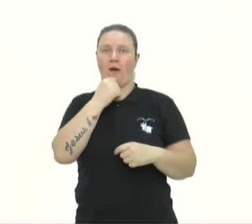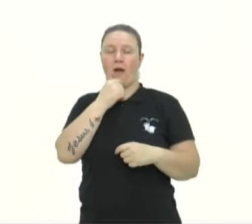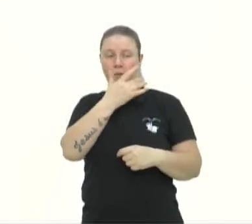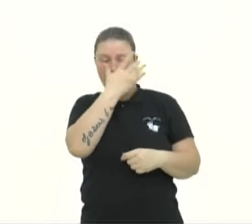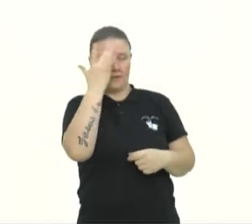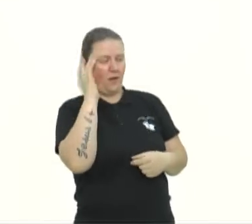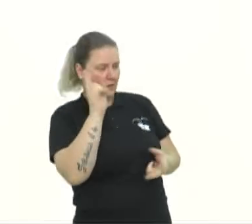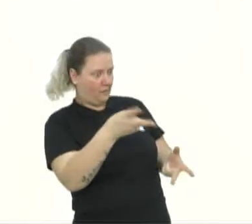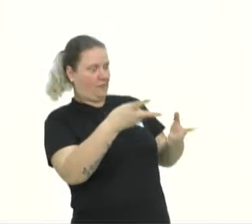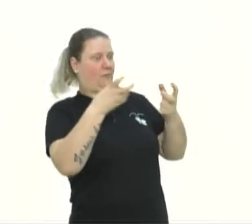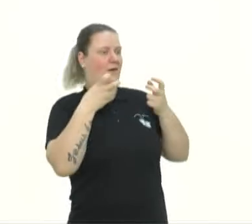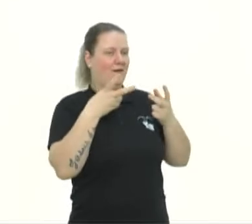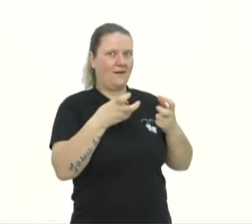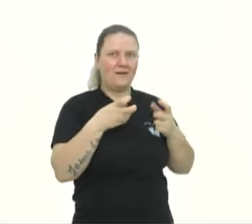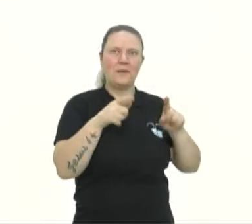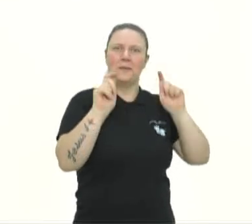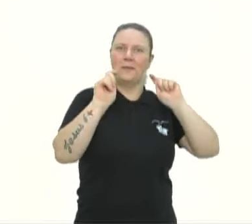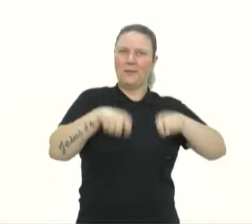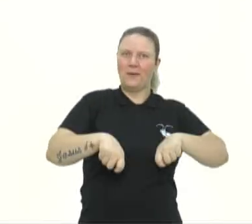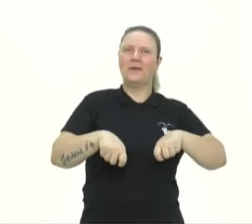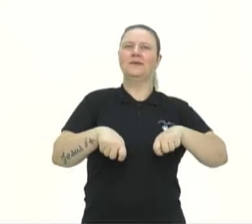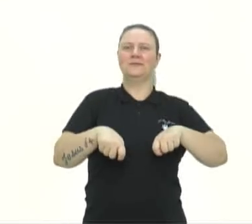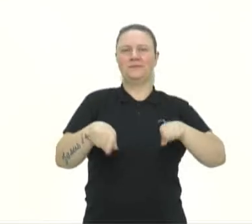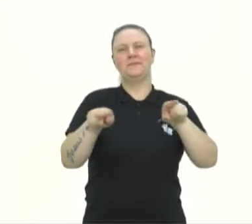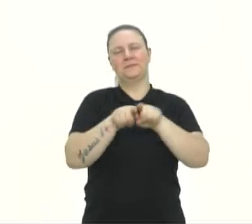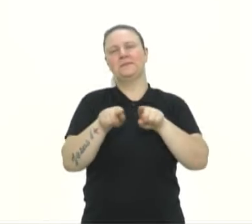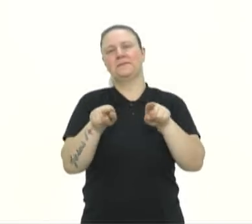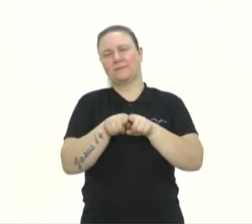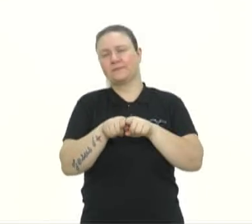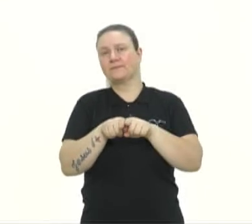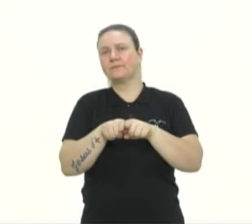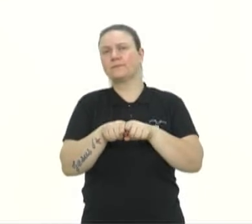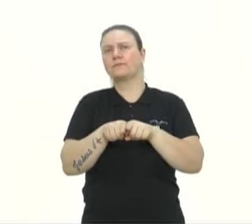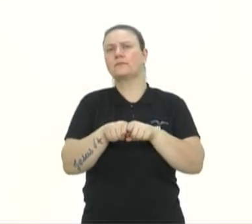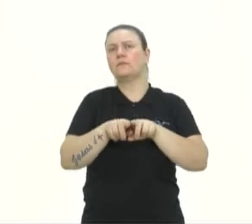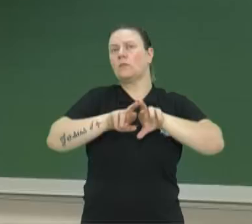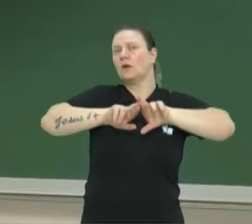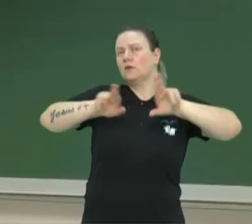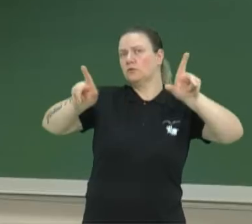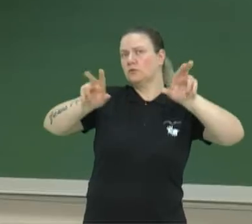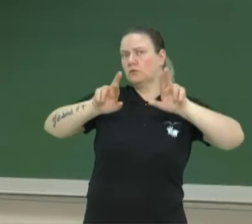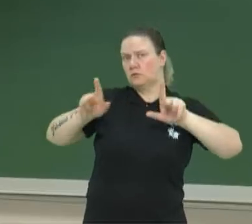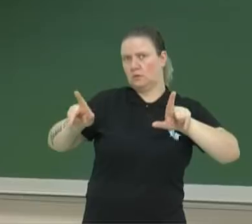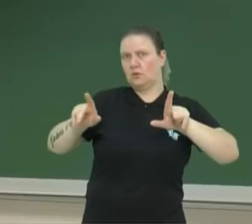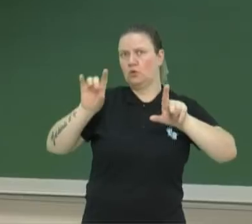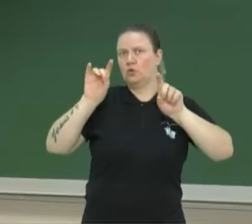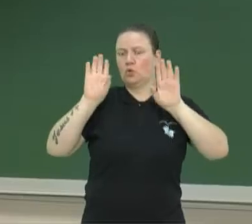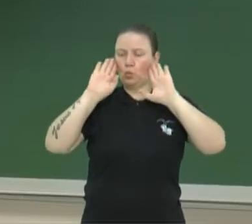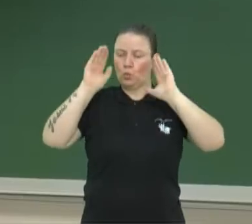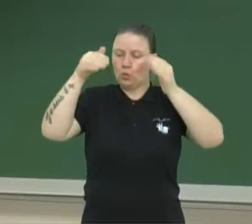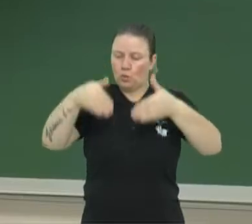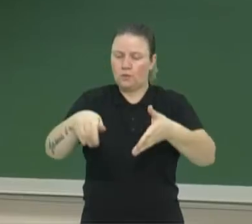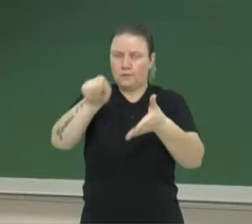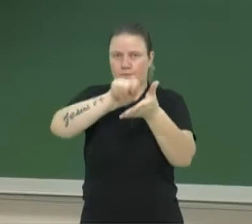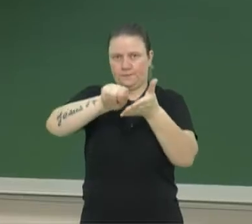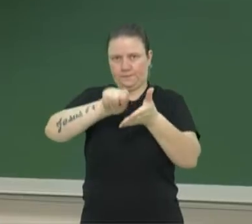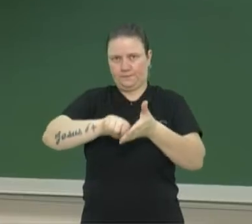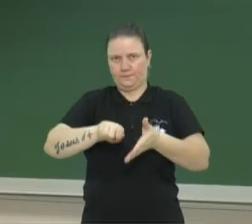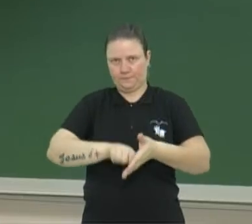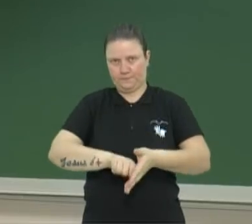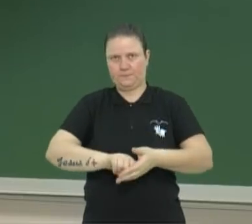interlocutor compreenda, né, aquela mensagem. Então, isso diferencia da parte somente escrita,